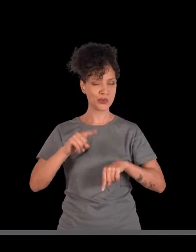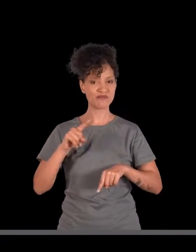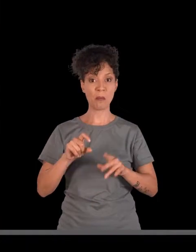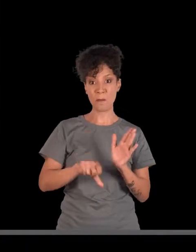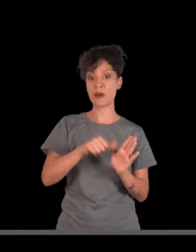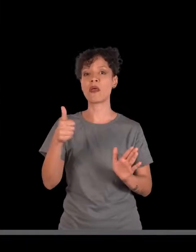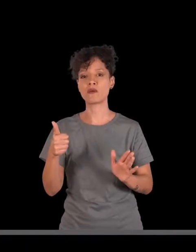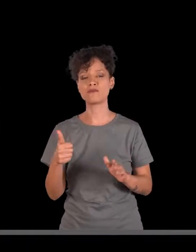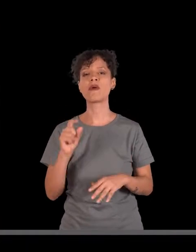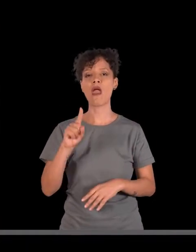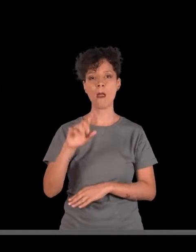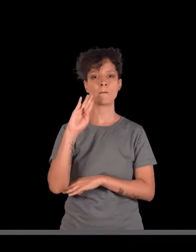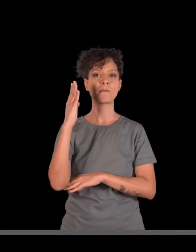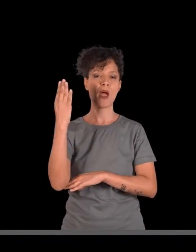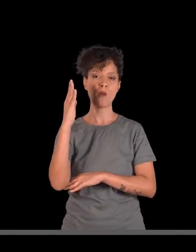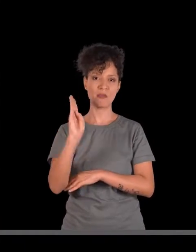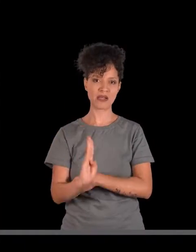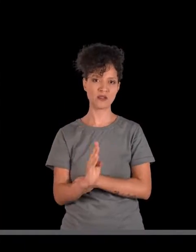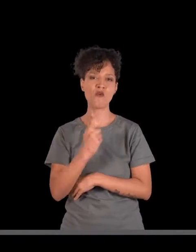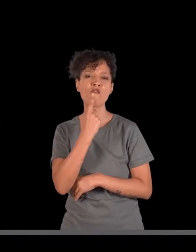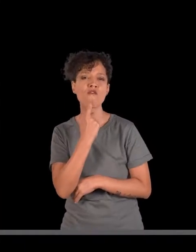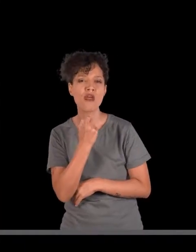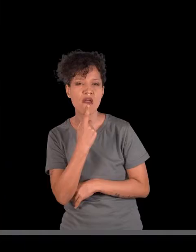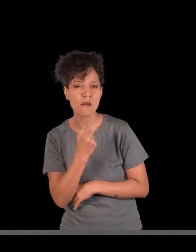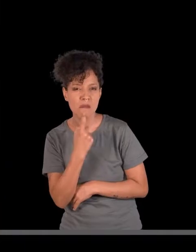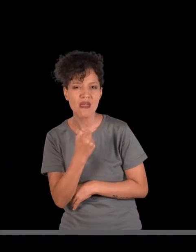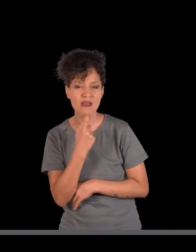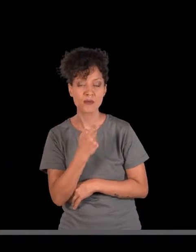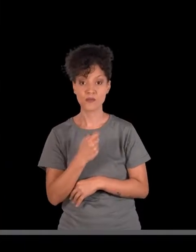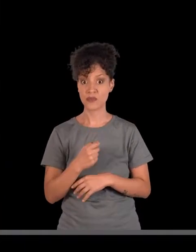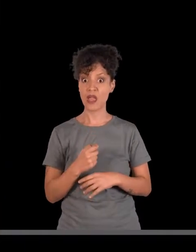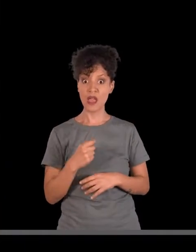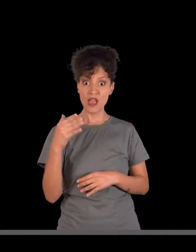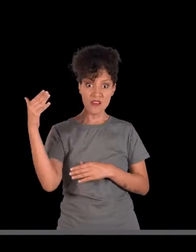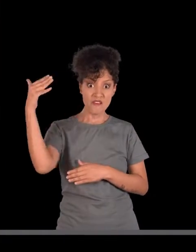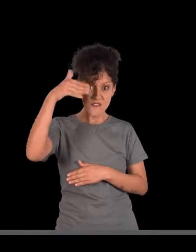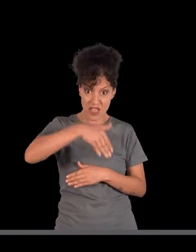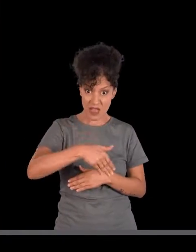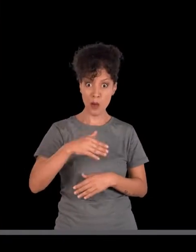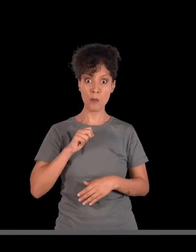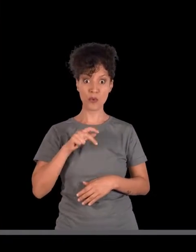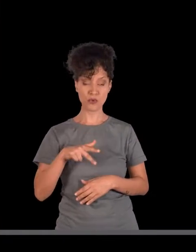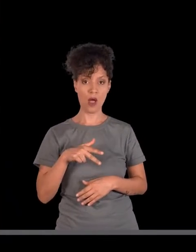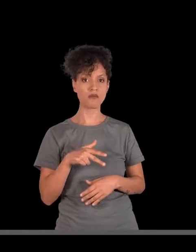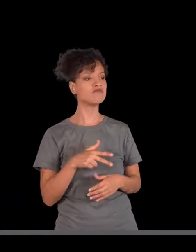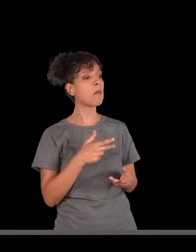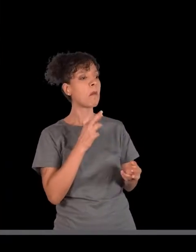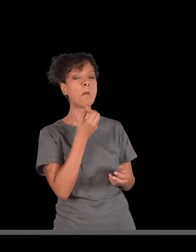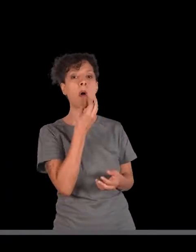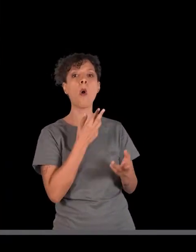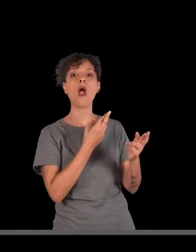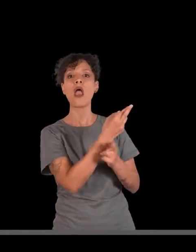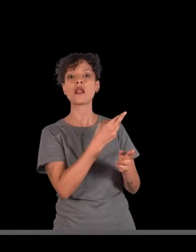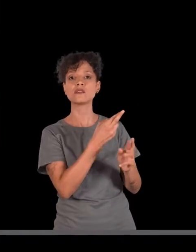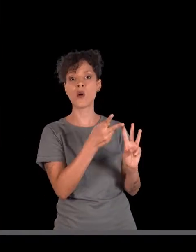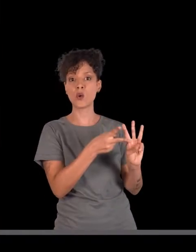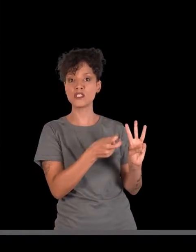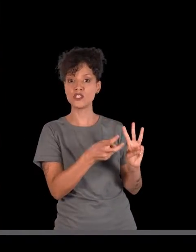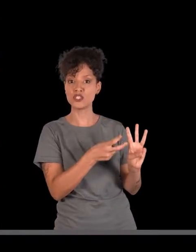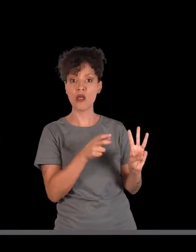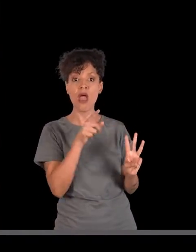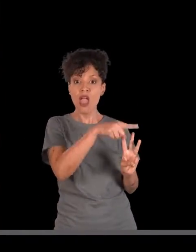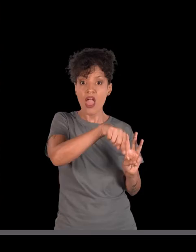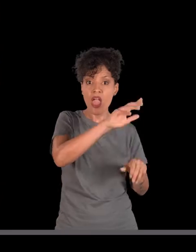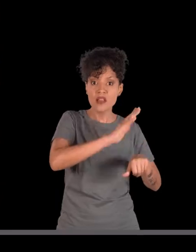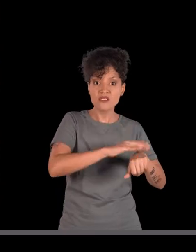foi o pau-brasil. Os portugueses chegavam aqui, faziam uma boa relação com os índios, os próprios índios extraíam o pau-brasil para